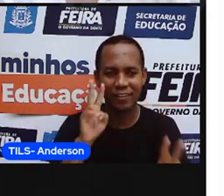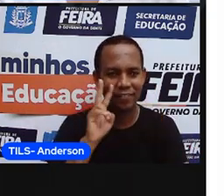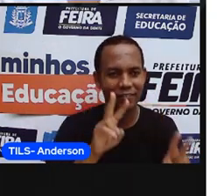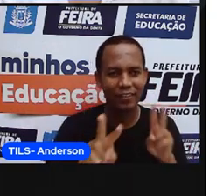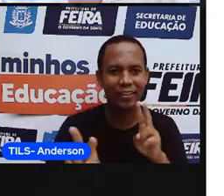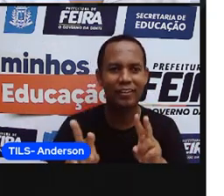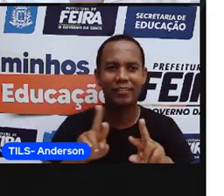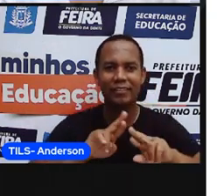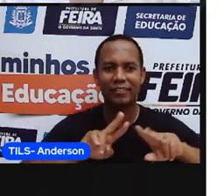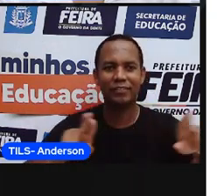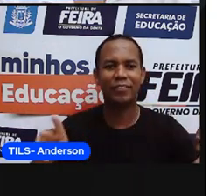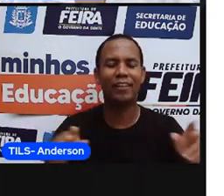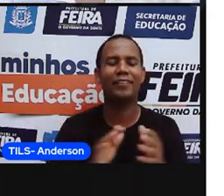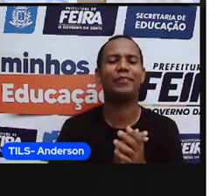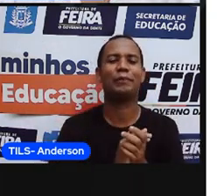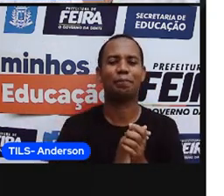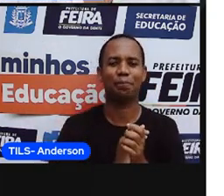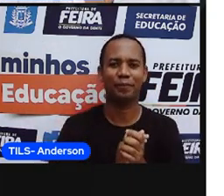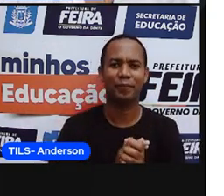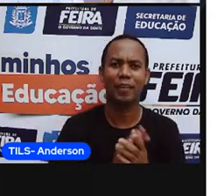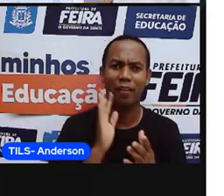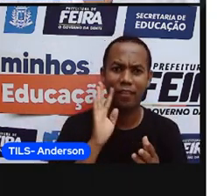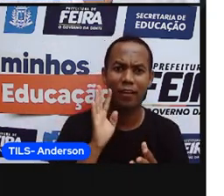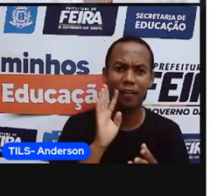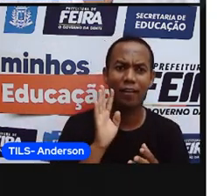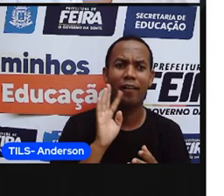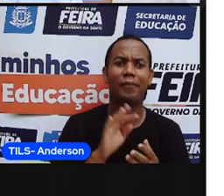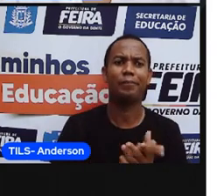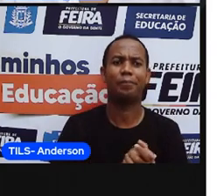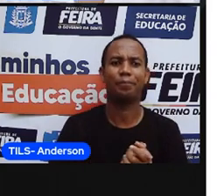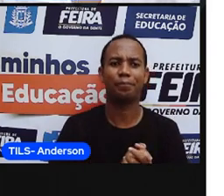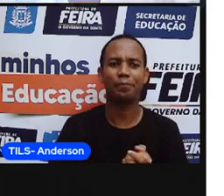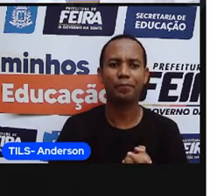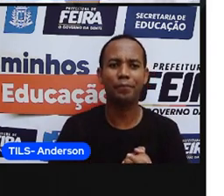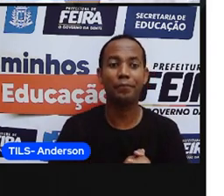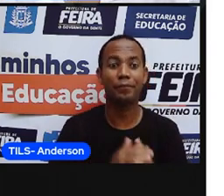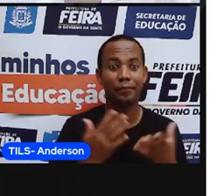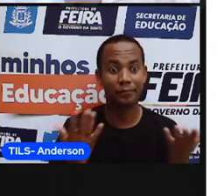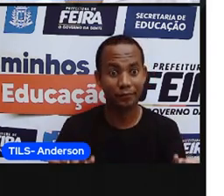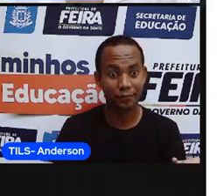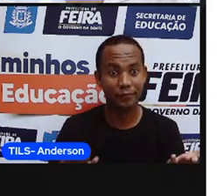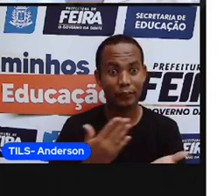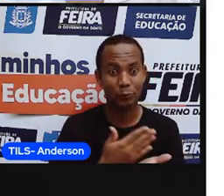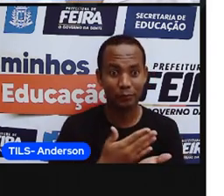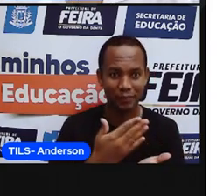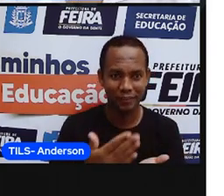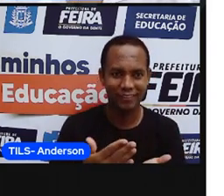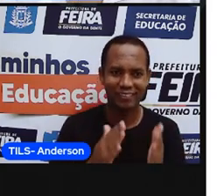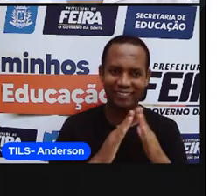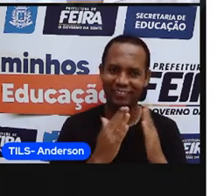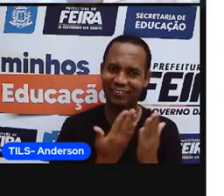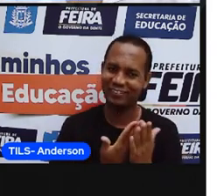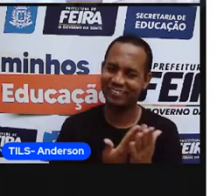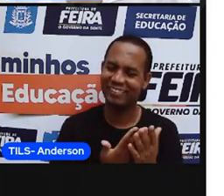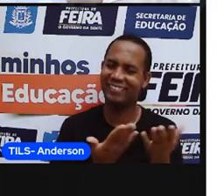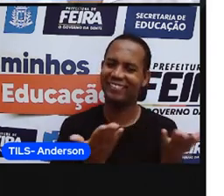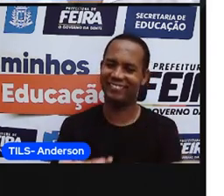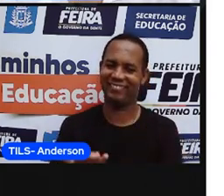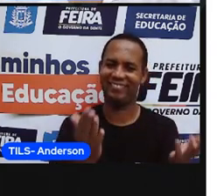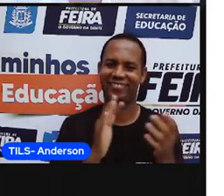acompanhar nesta aula fantástica, nesta semana maravilhosa que se inicia hoje,